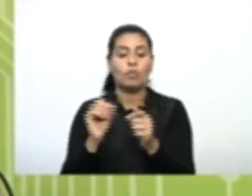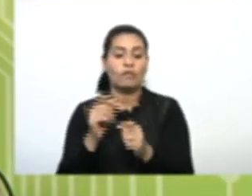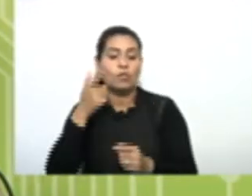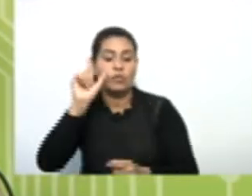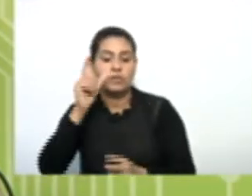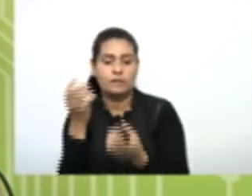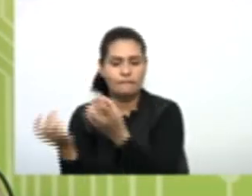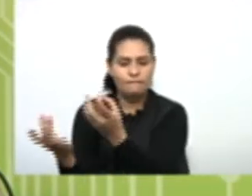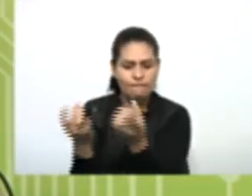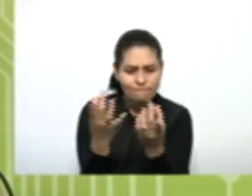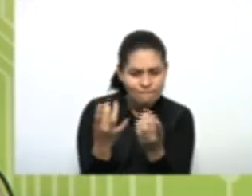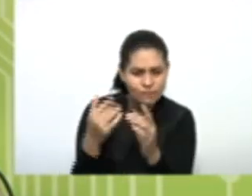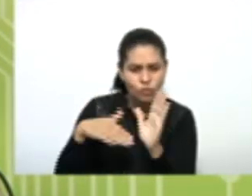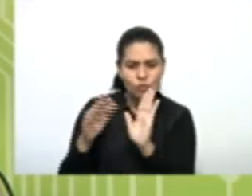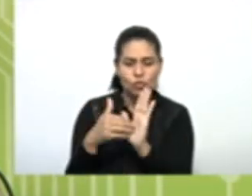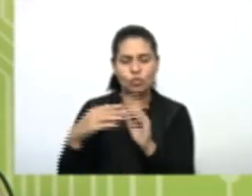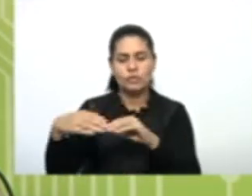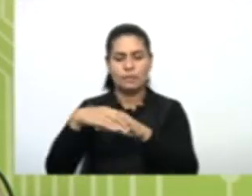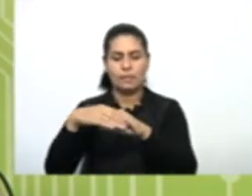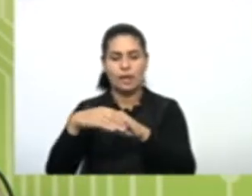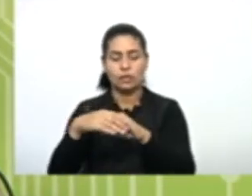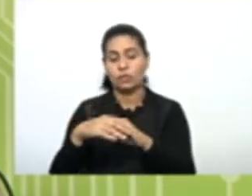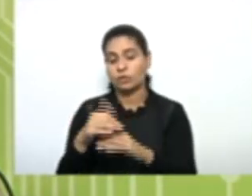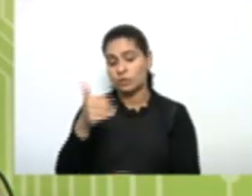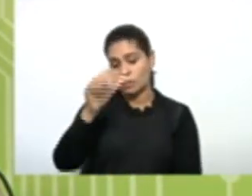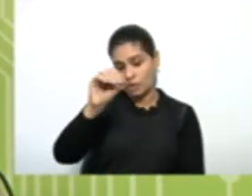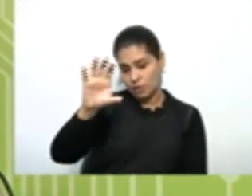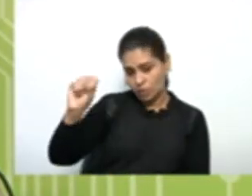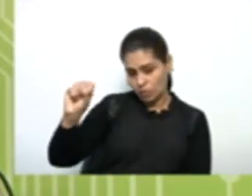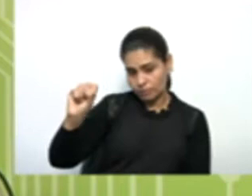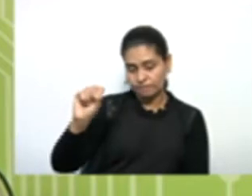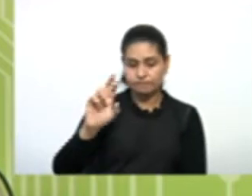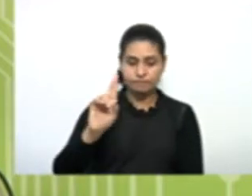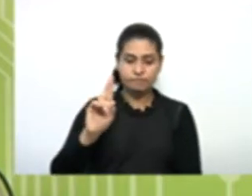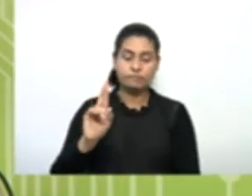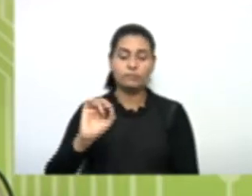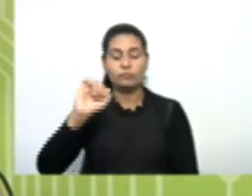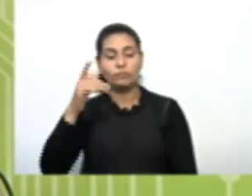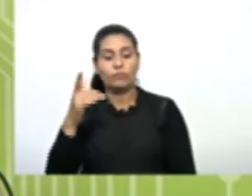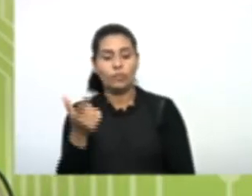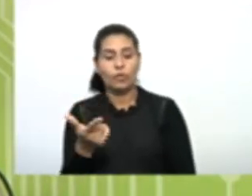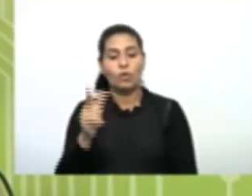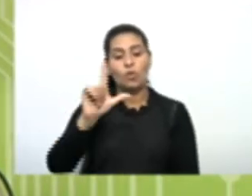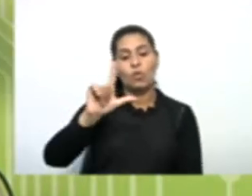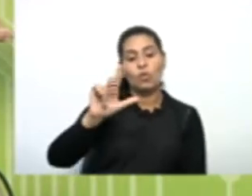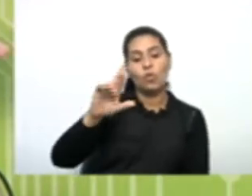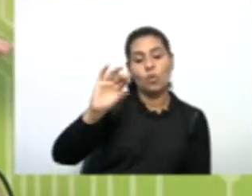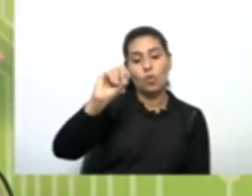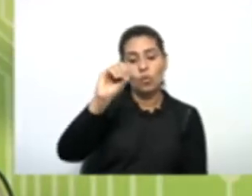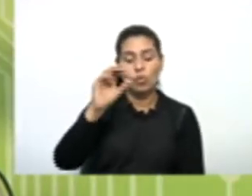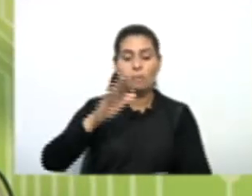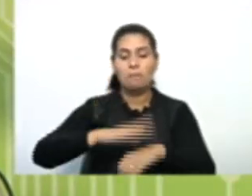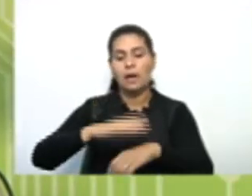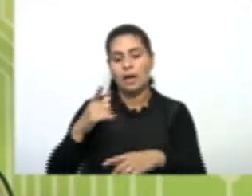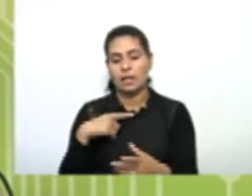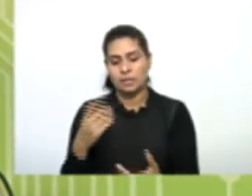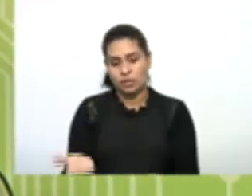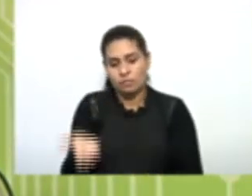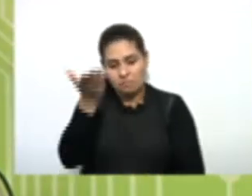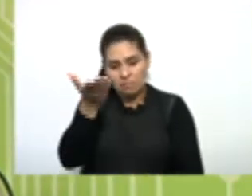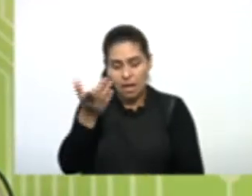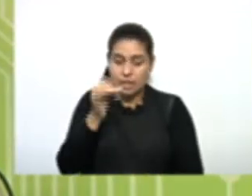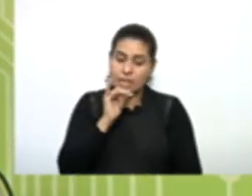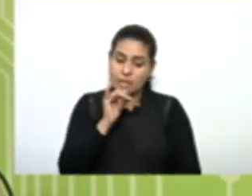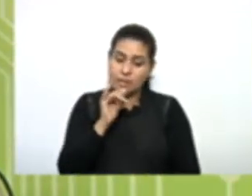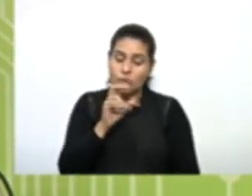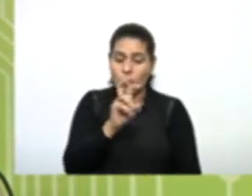consigo vender esses meus sapatos por um total de R$800, o lucro vai ser essa diferença entre o meu custo de produção, no meu